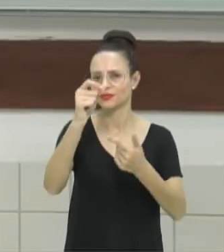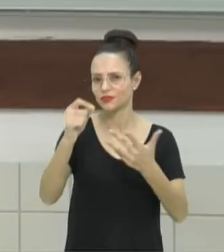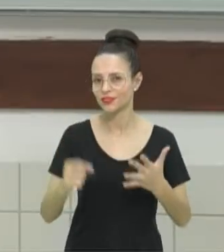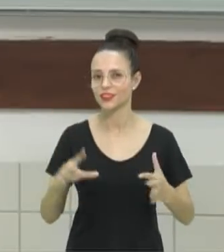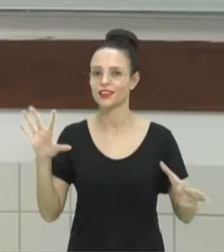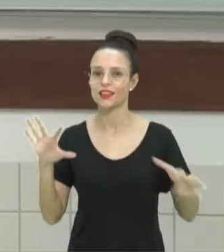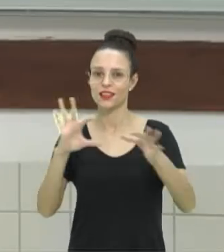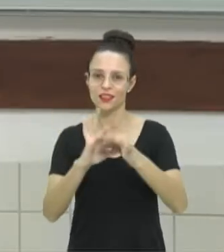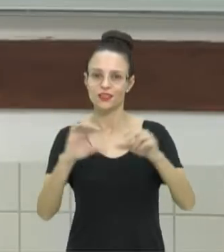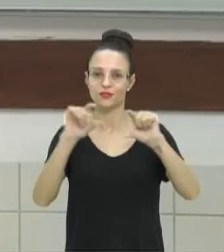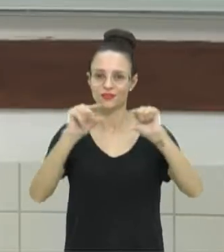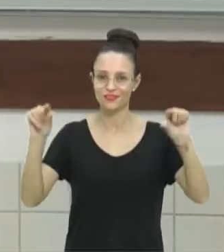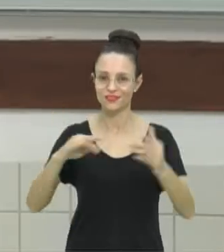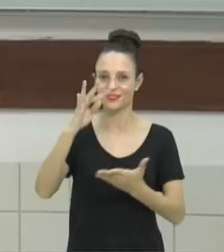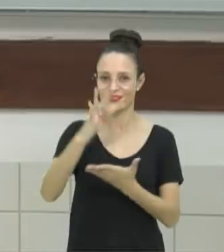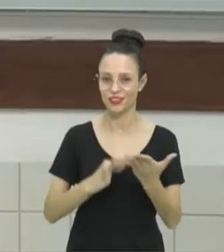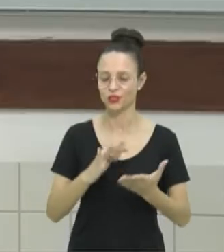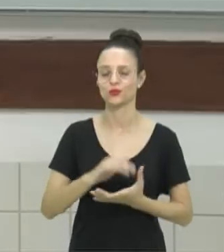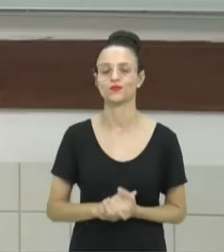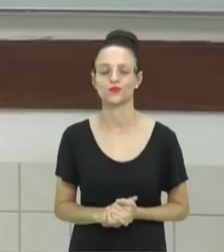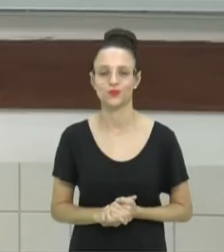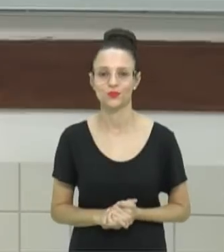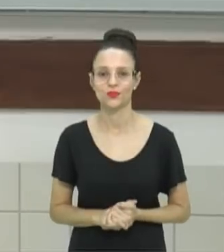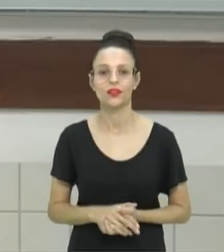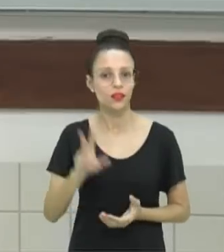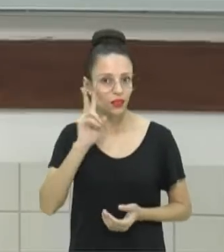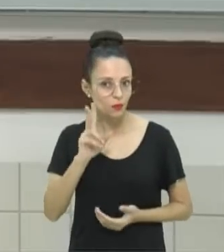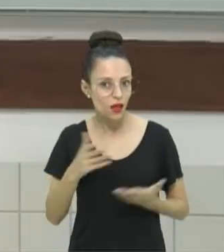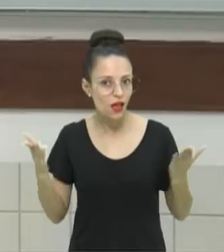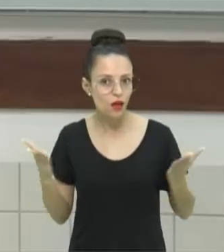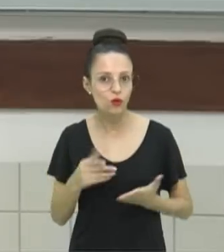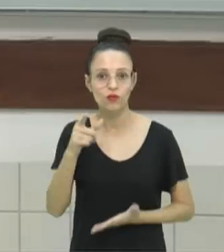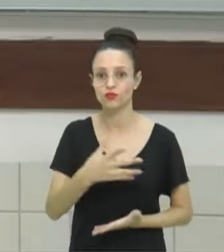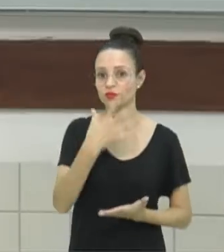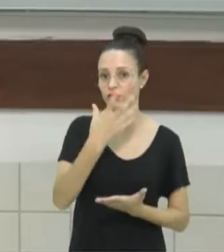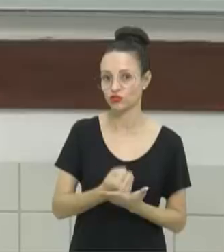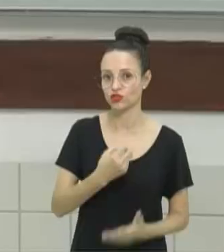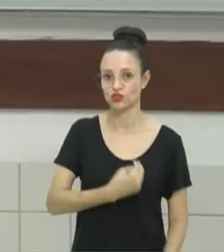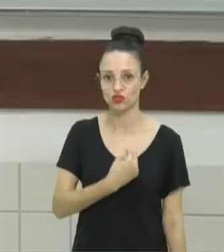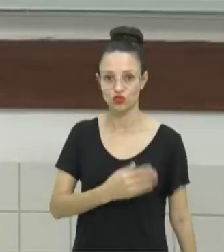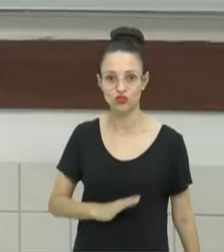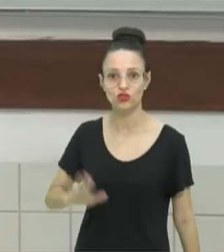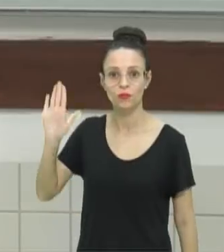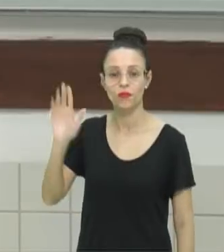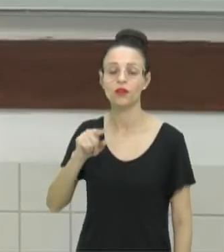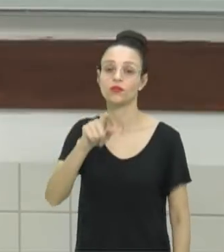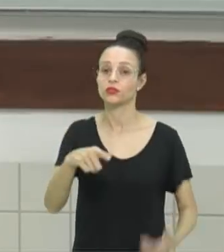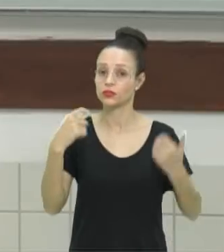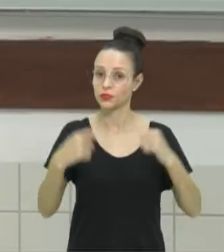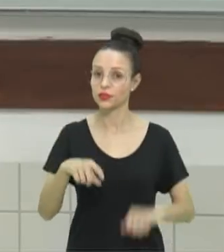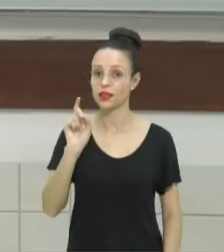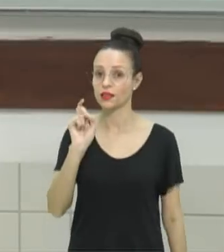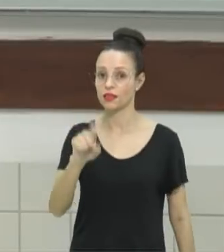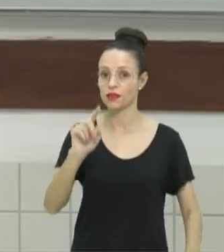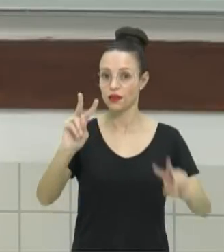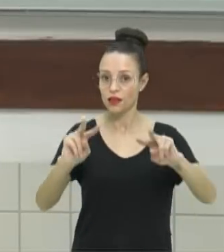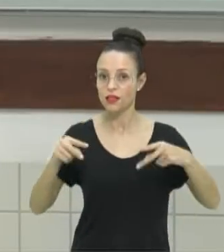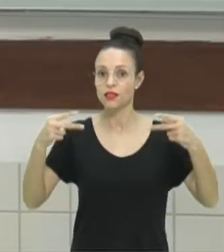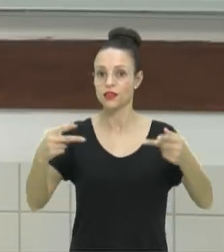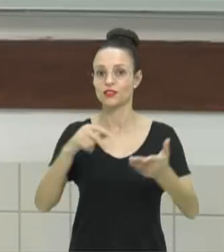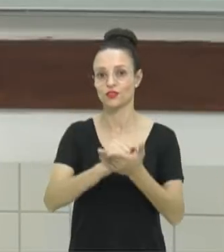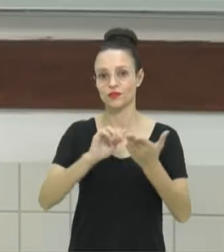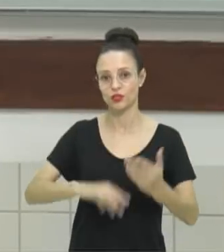se referem dentro do texto. Lembrando que agora, para fazer o registro da chamada, você precisa clicar lá no